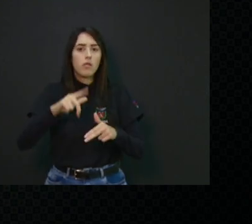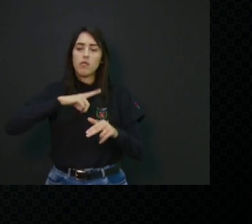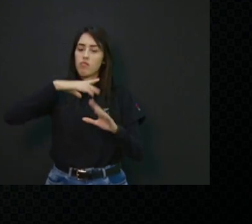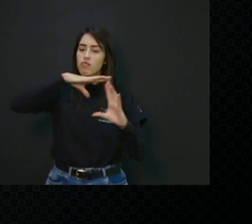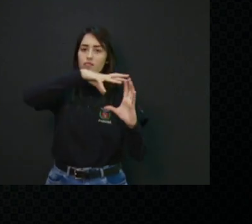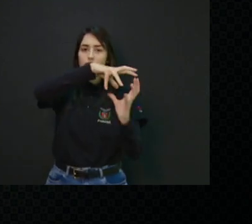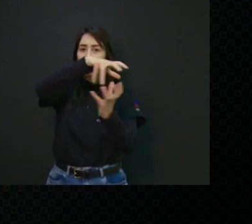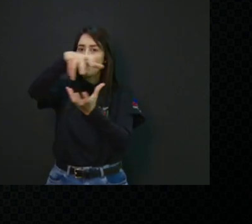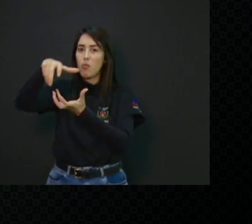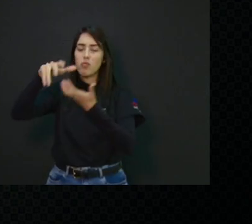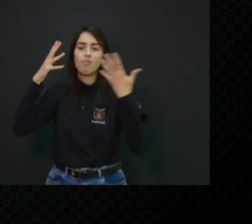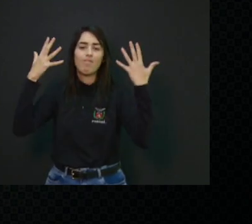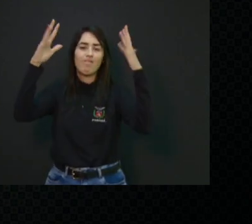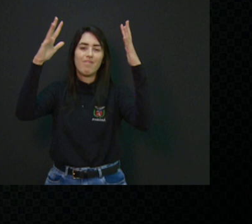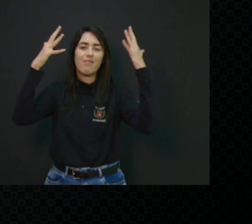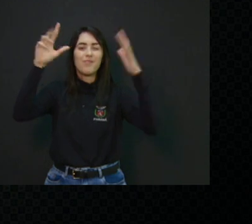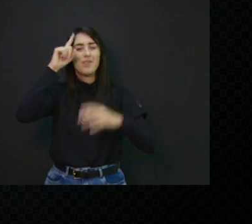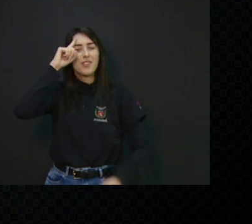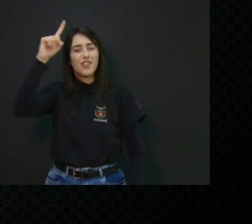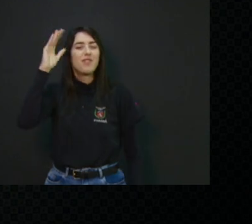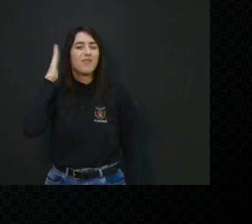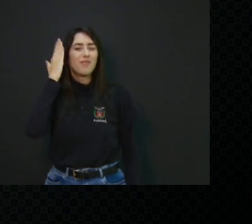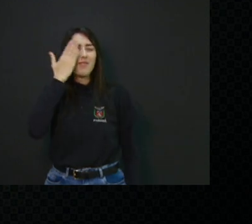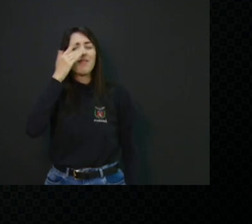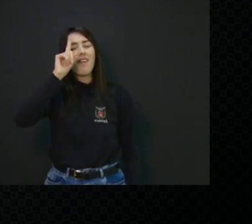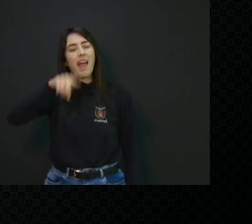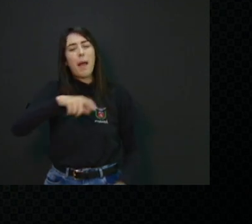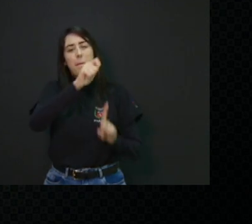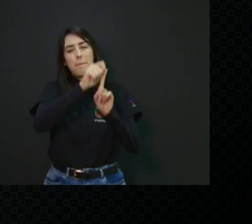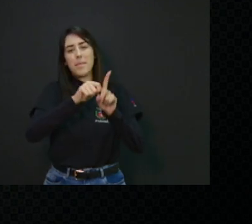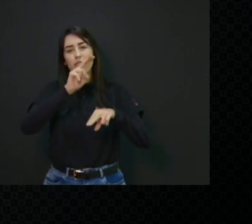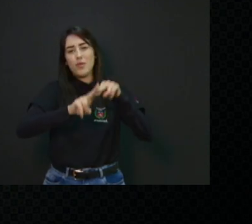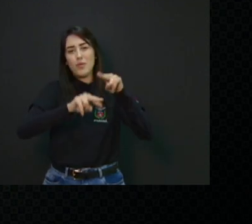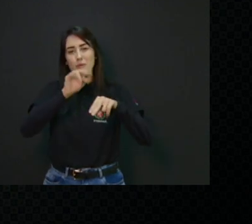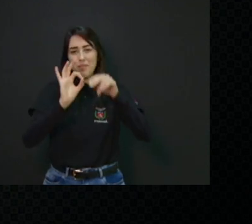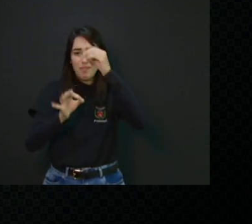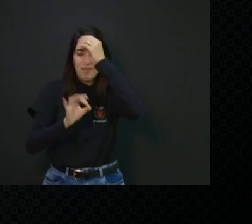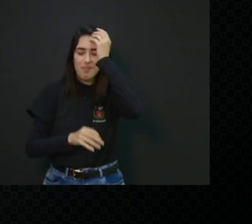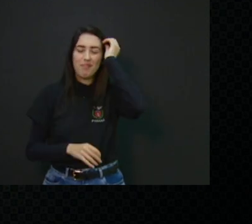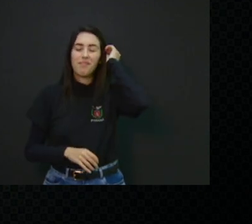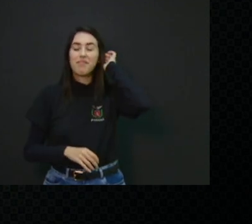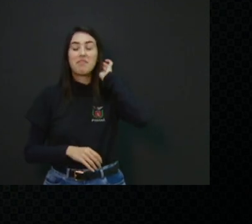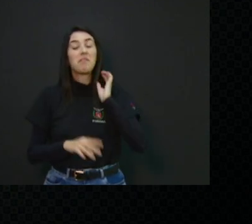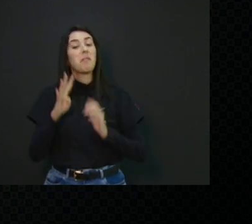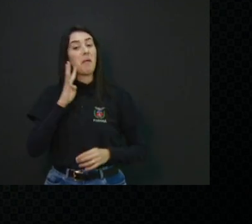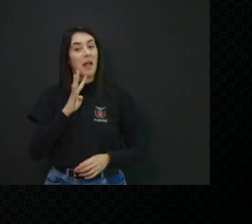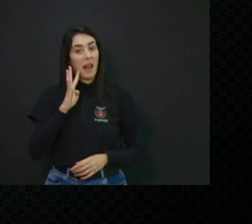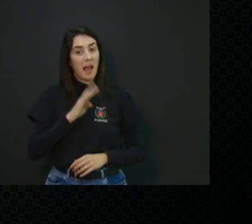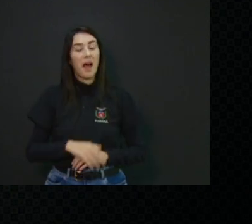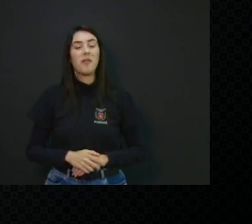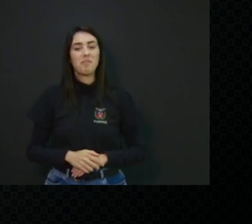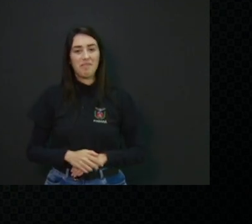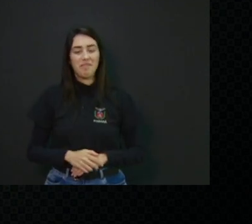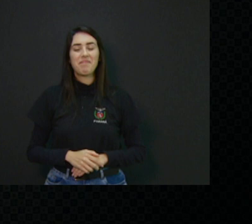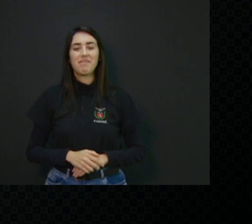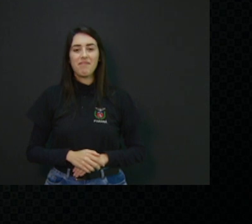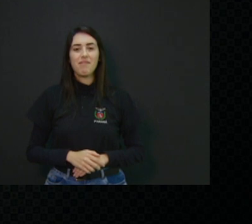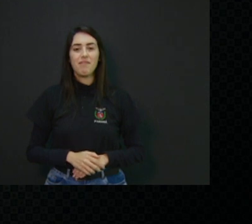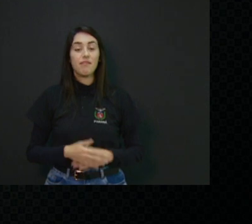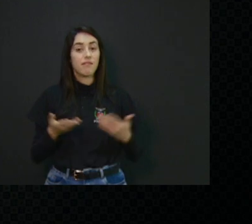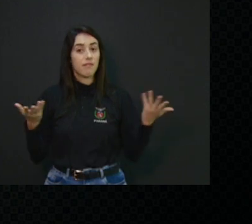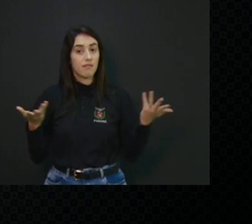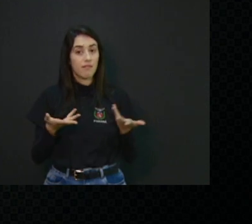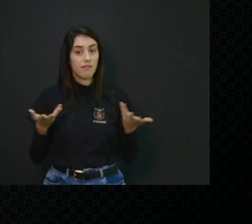dia da surdo-cegueira neste mês de junho. Legal. Carol, eu vou deixar para